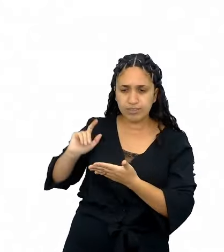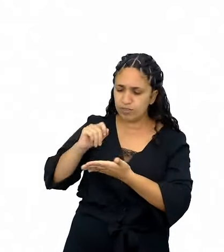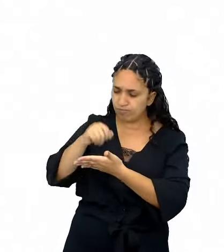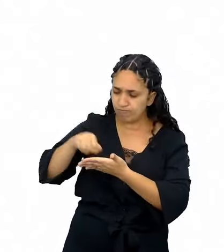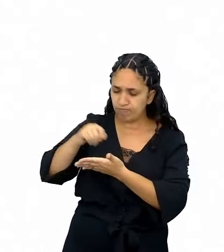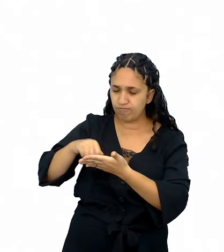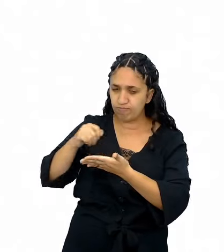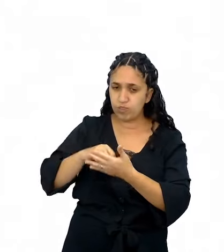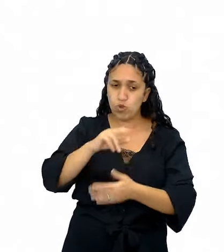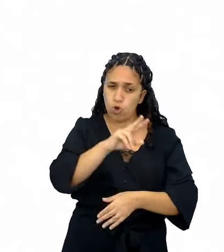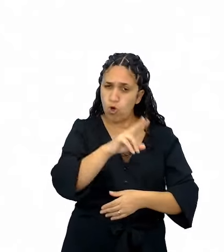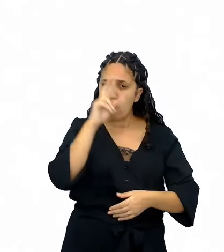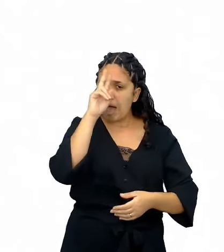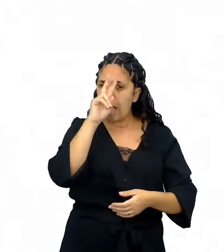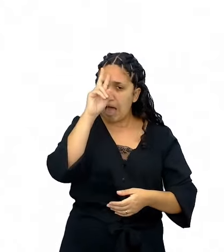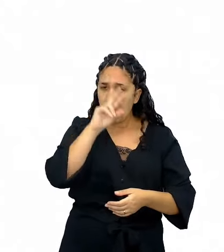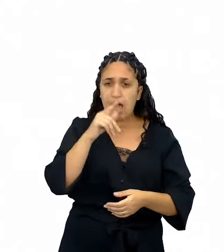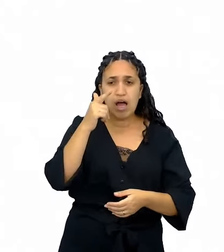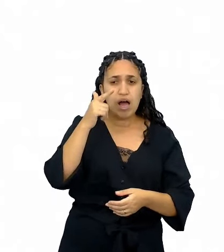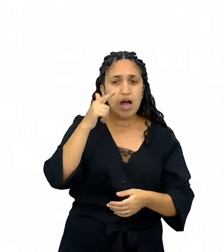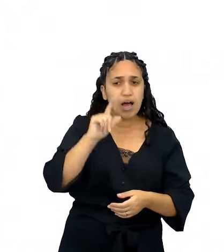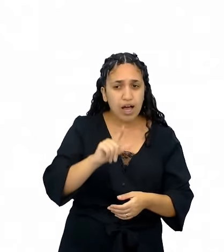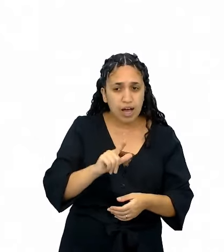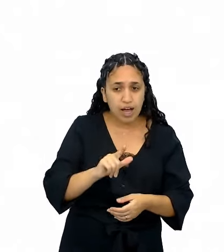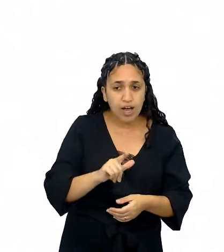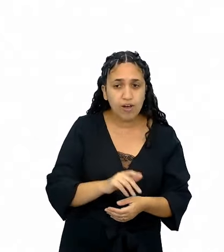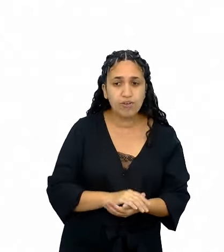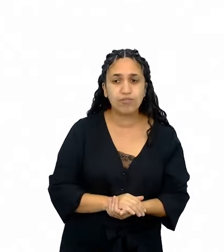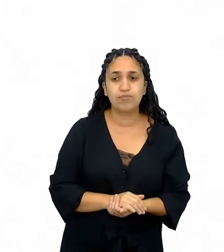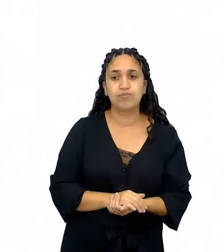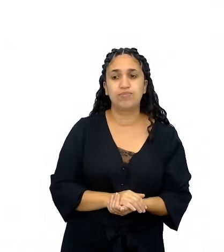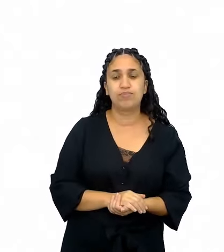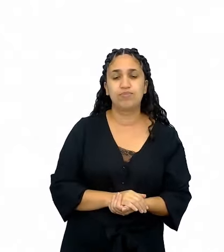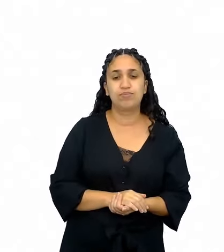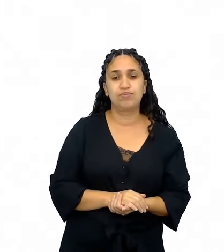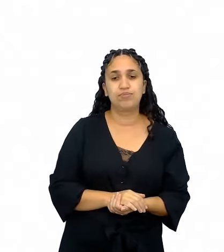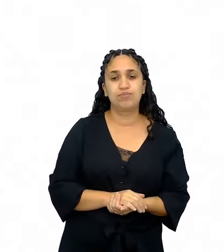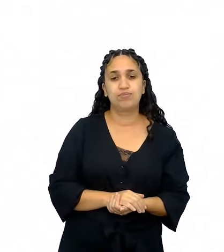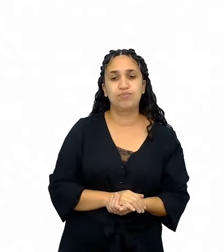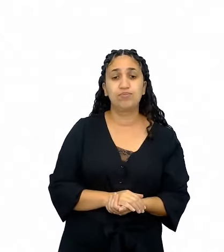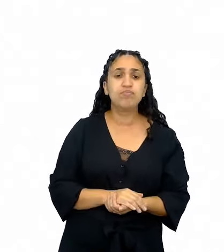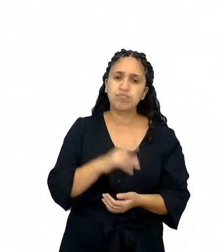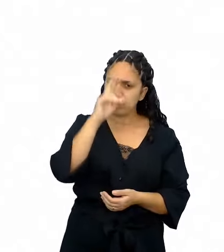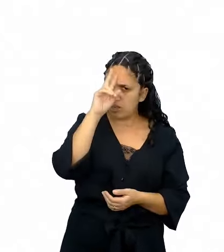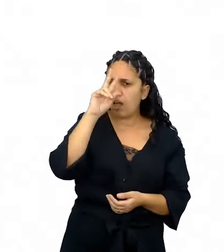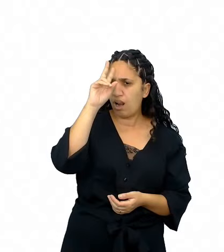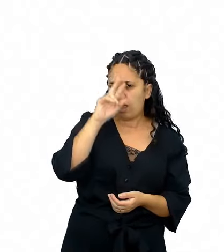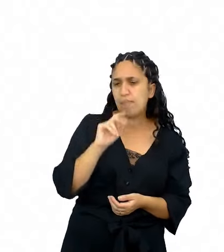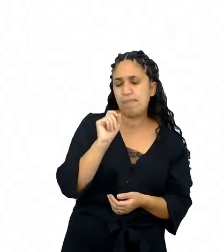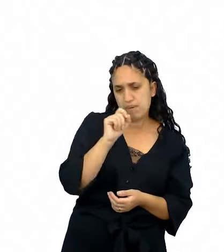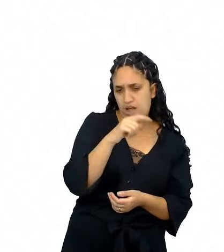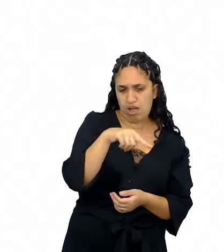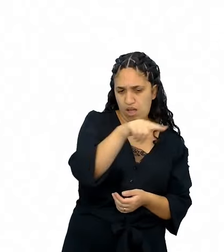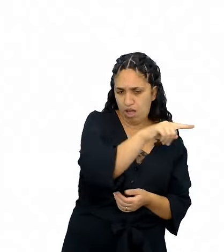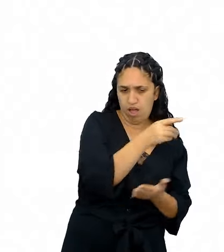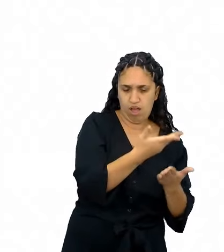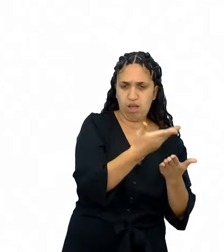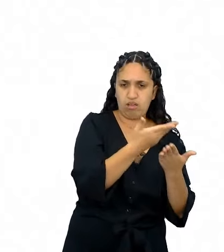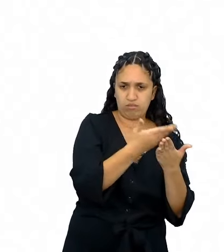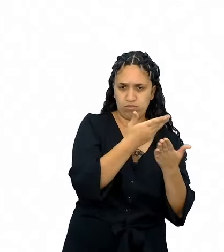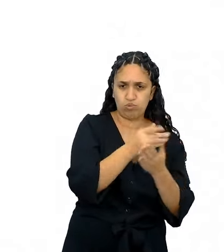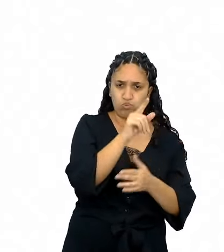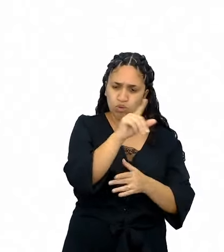relembrar aí os estudantes de que os resumos que estão preparando servirão de base para uma